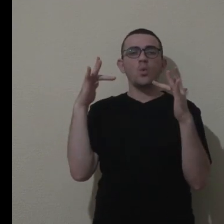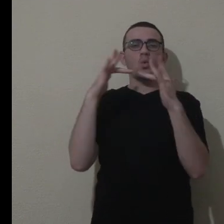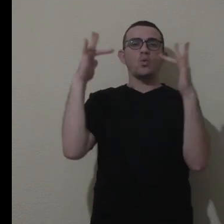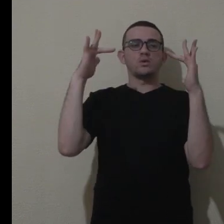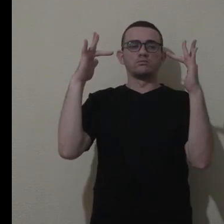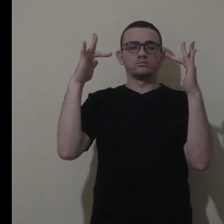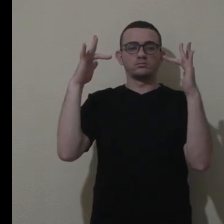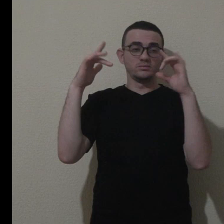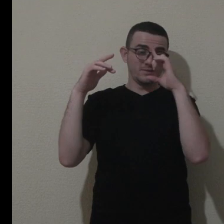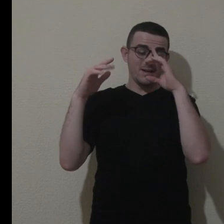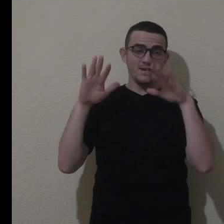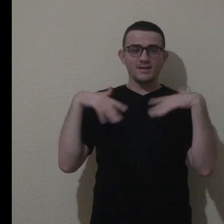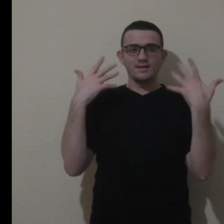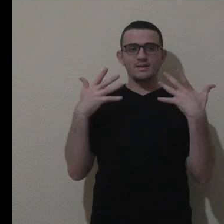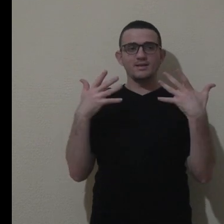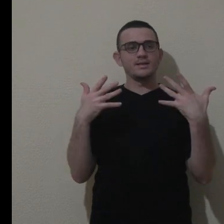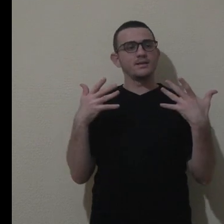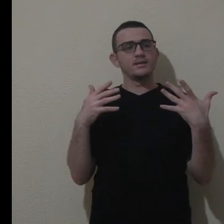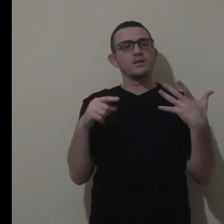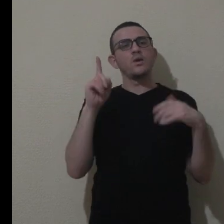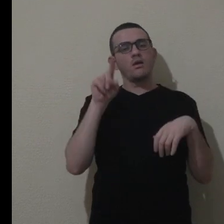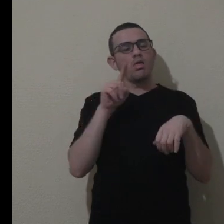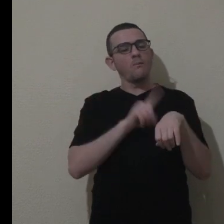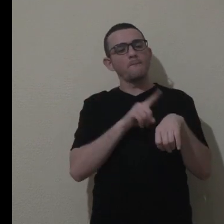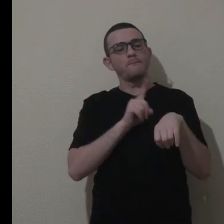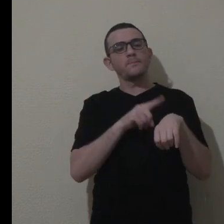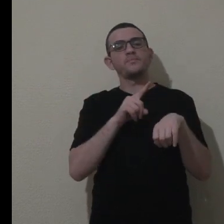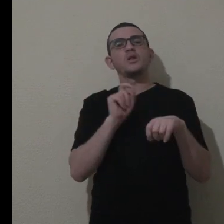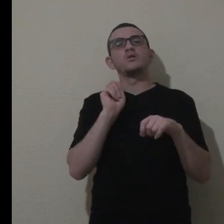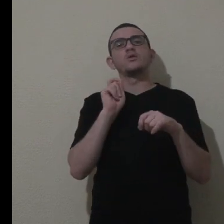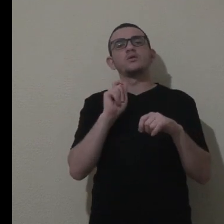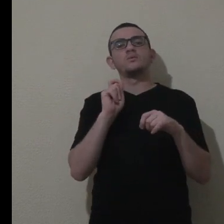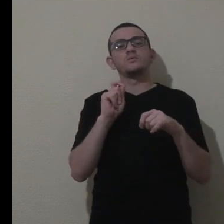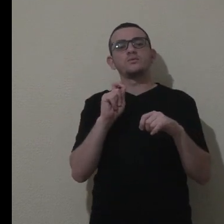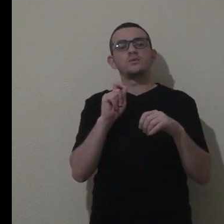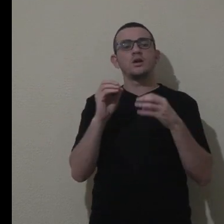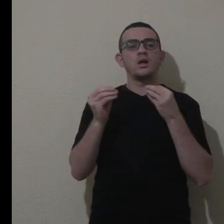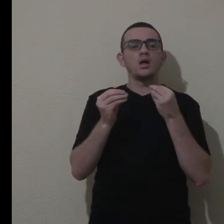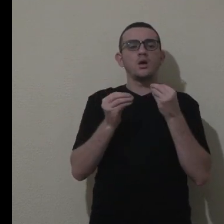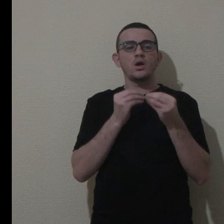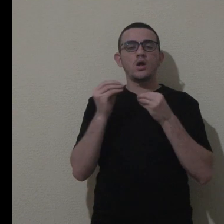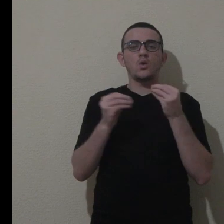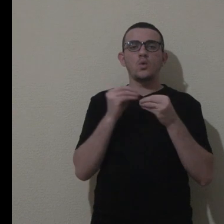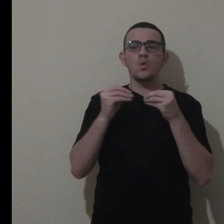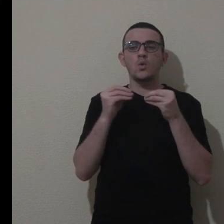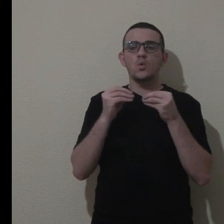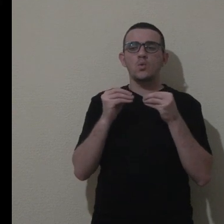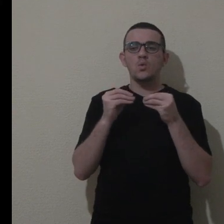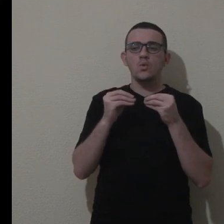de contato, né? Então, esse é um momento que é como se fosse um jardim em